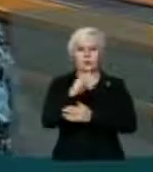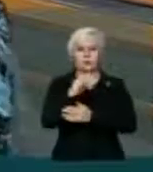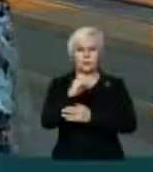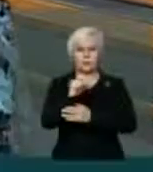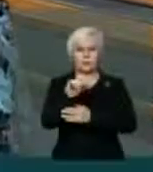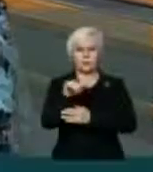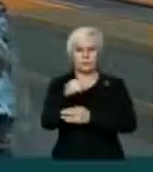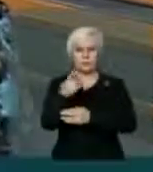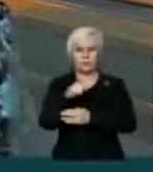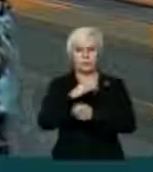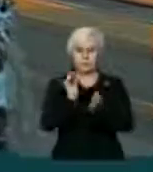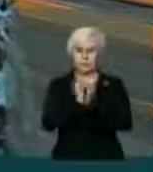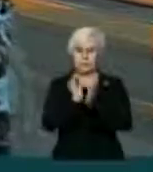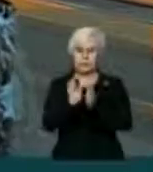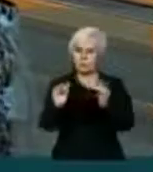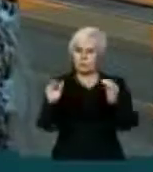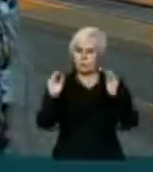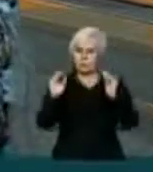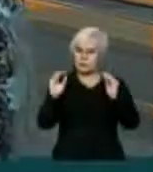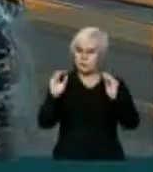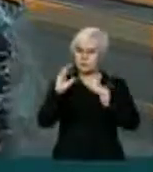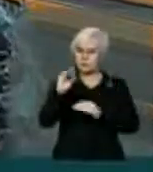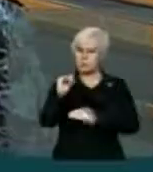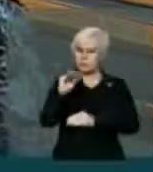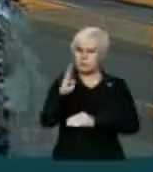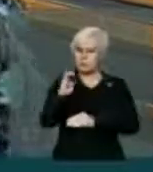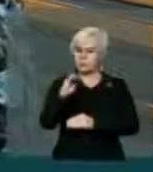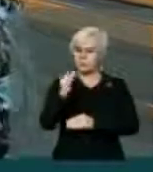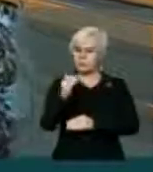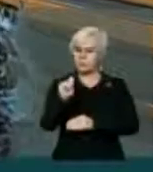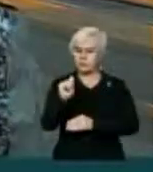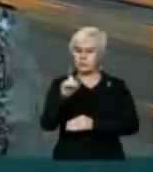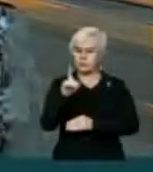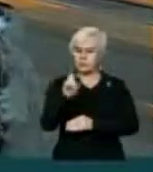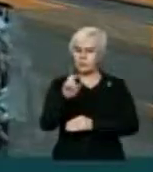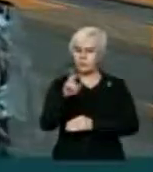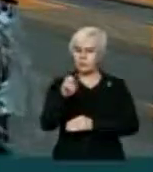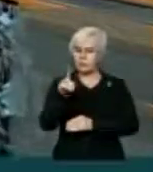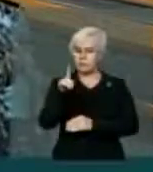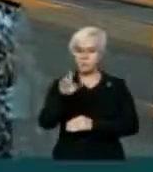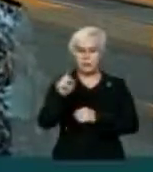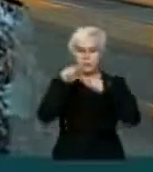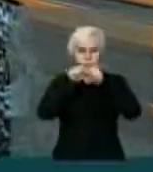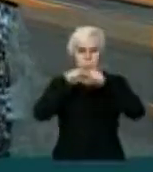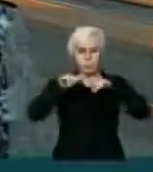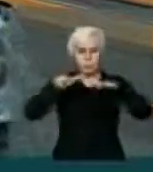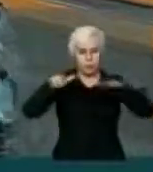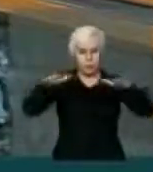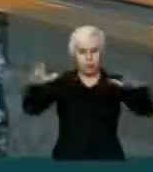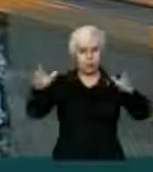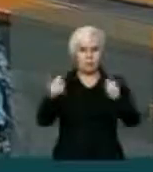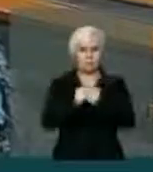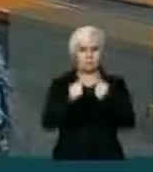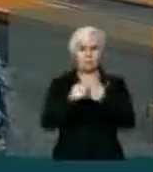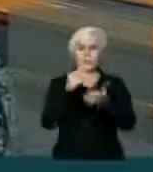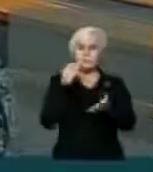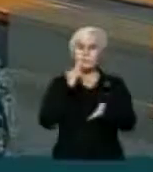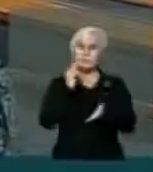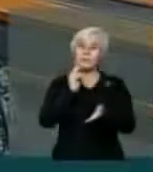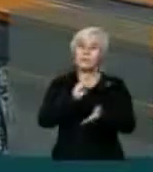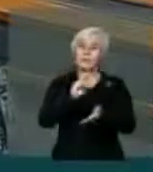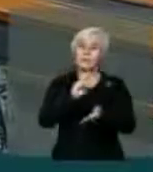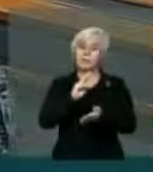Você tem as cabeças de rede, que elas que espalham aos milhares, se não, às centenas, aos milhares, né,